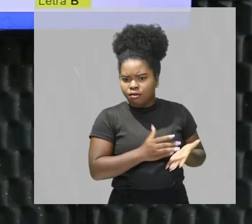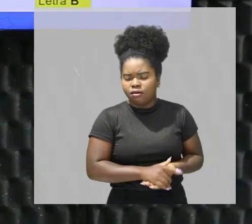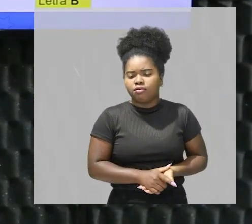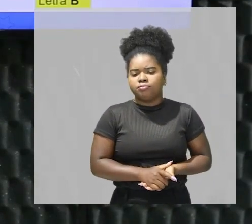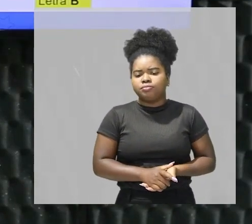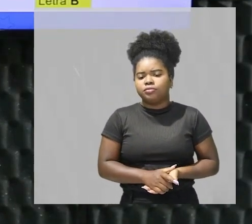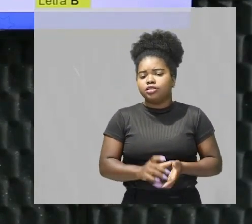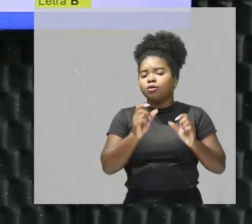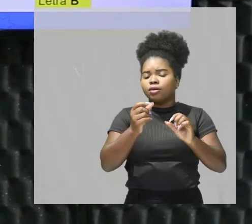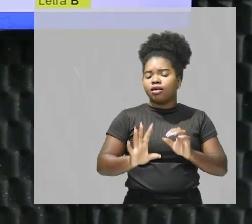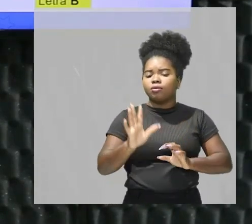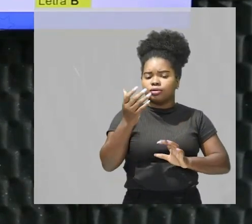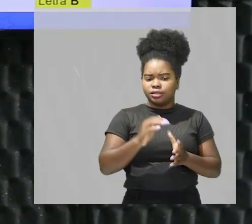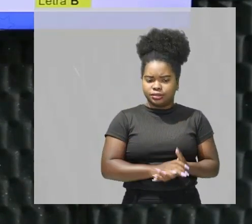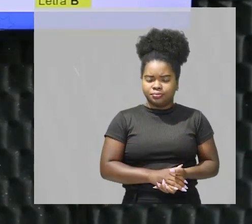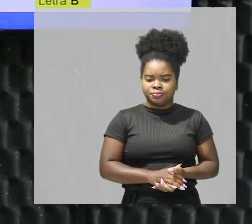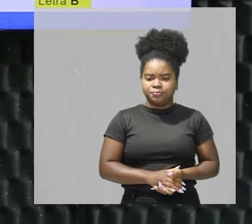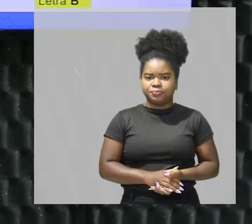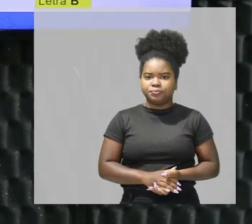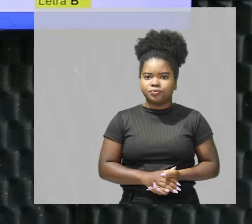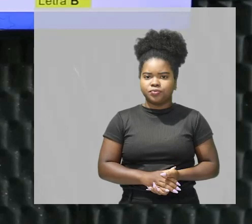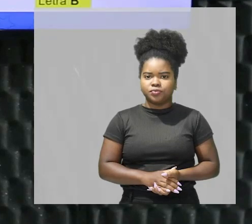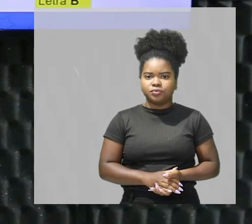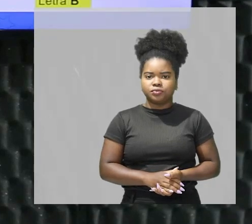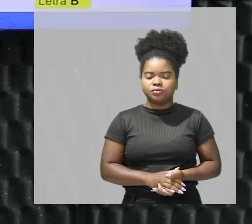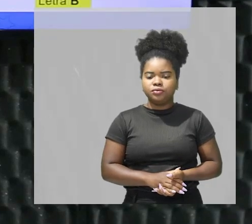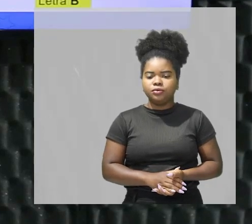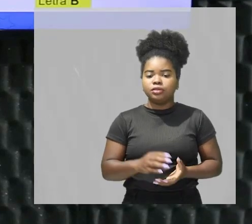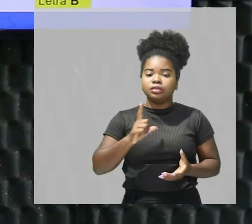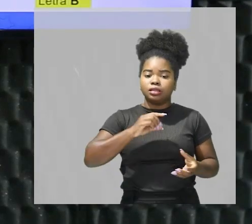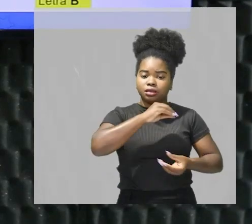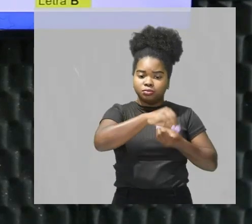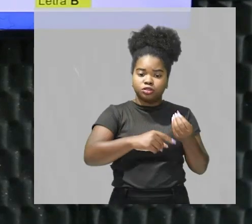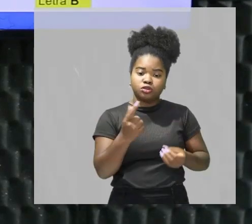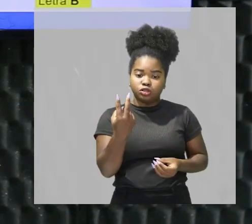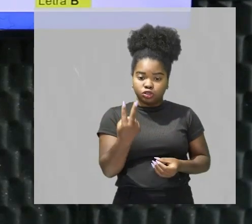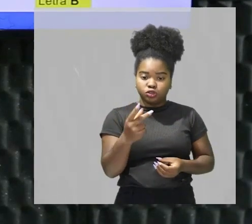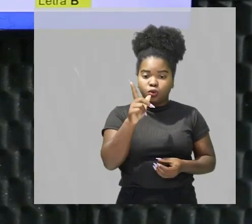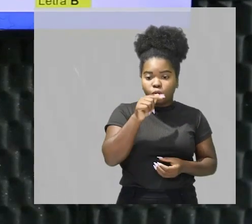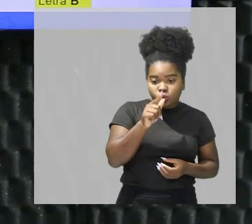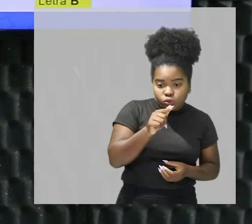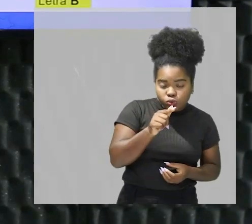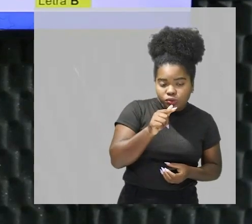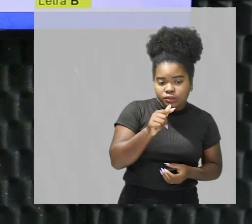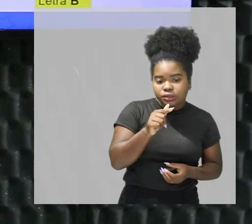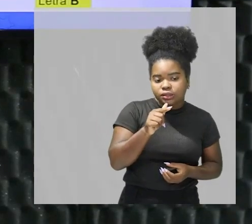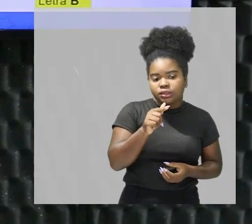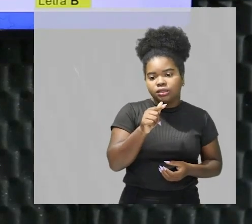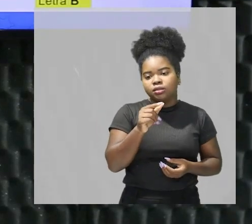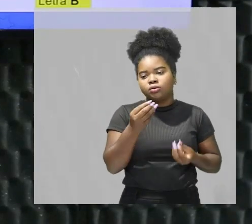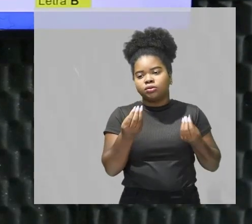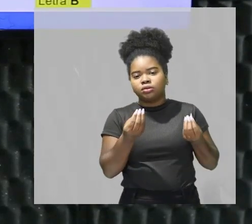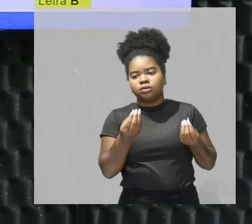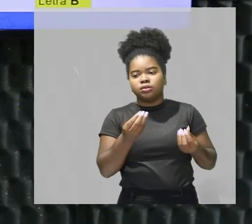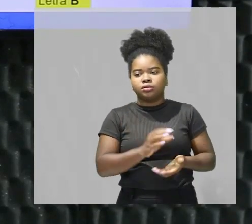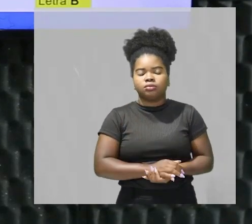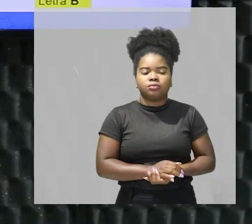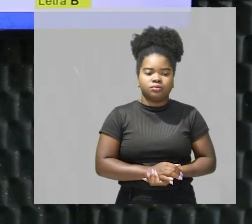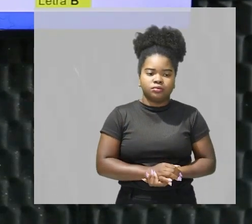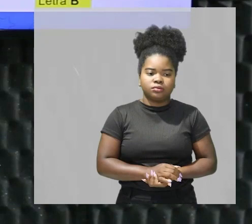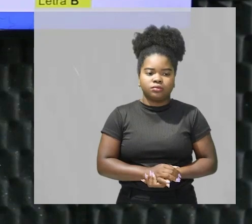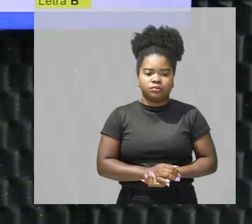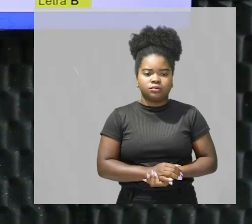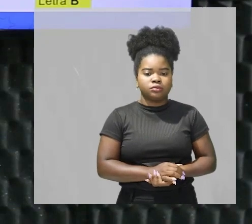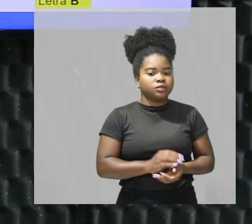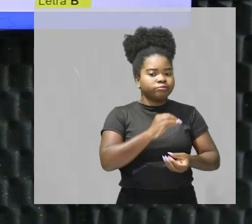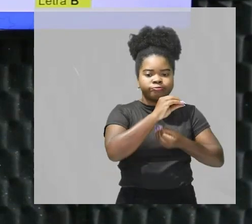Uma emulsão é formada quando é feita a mistura de dois líquidos imissíveis. Ou seja, líquidos que